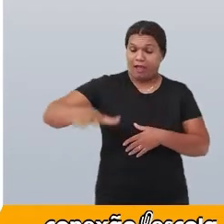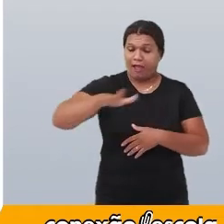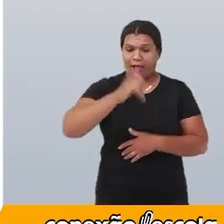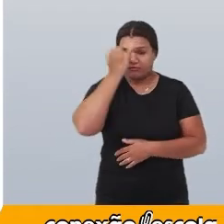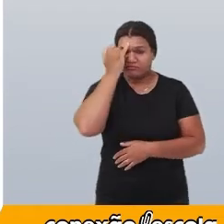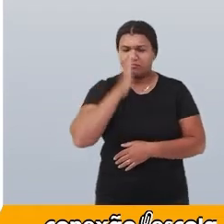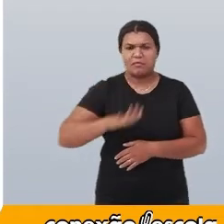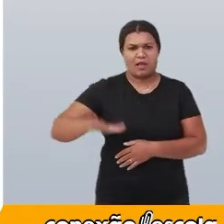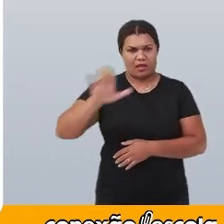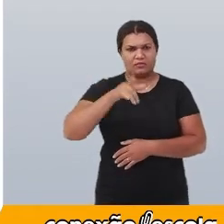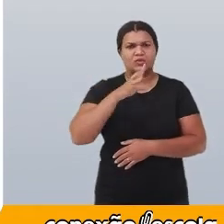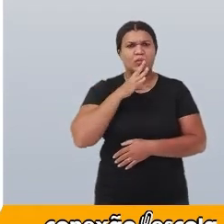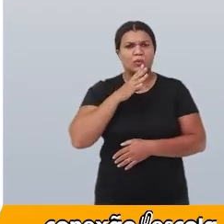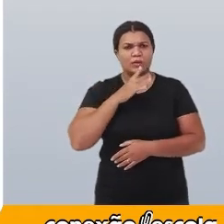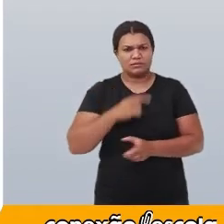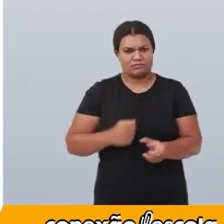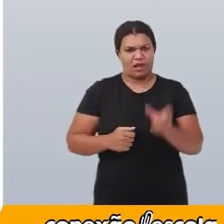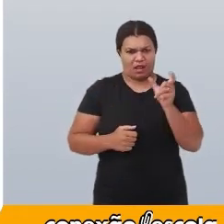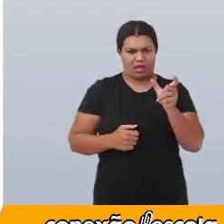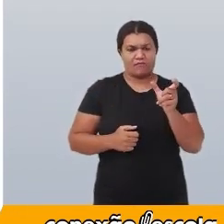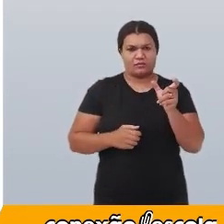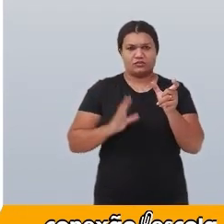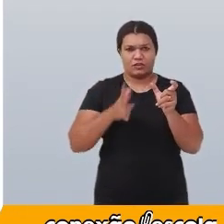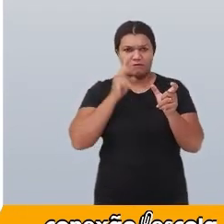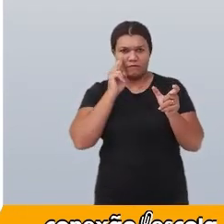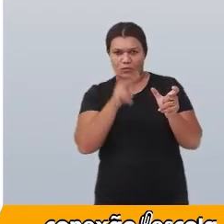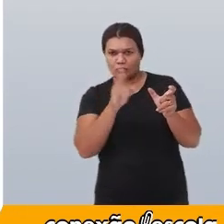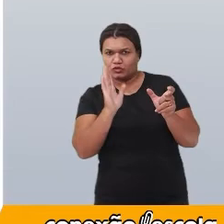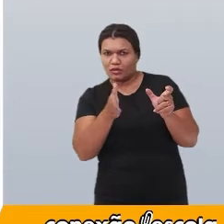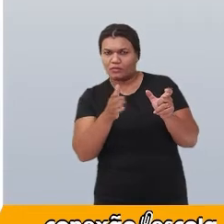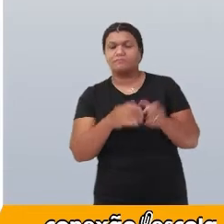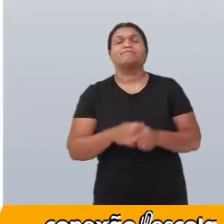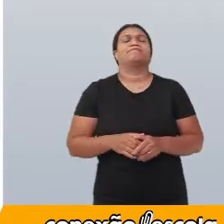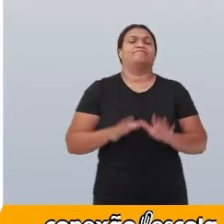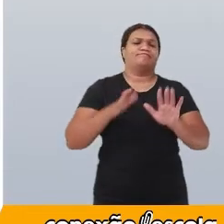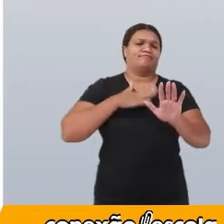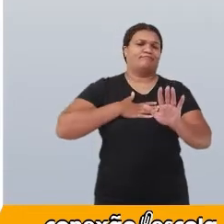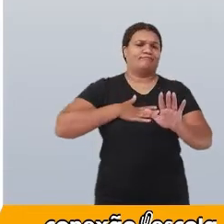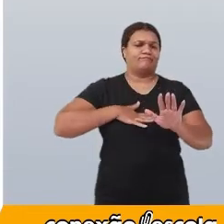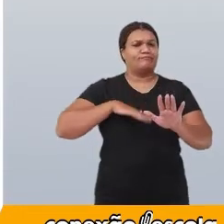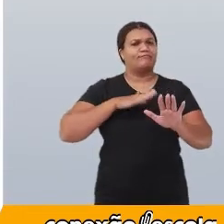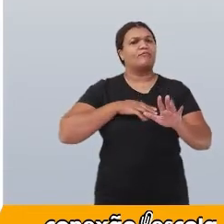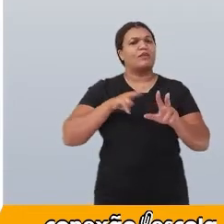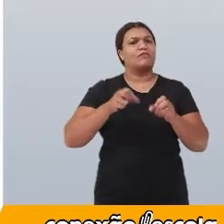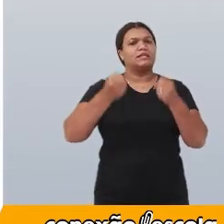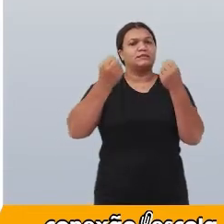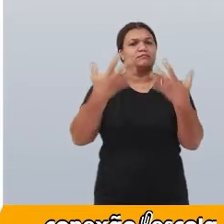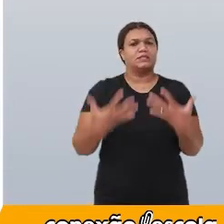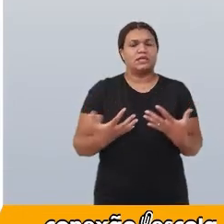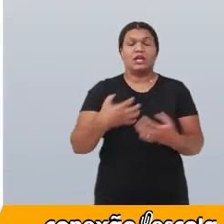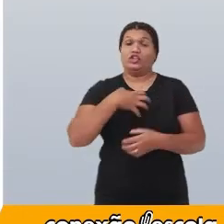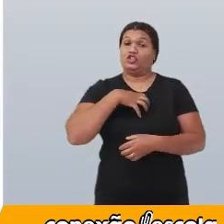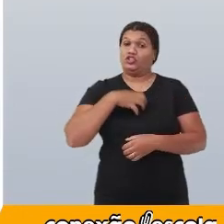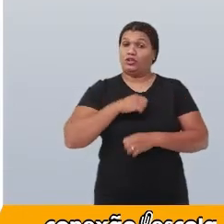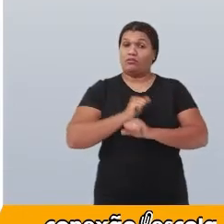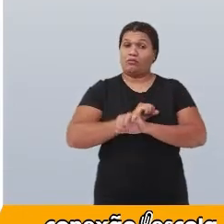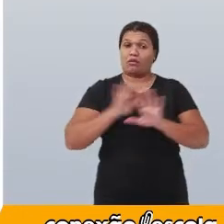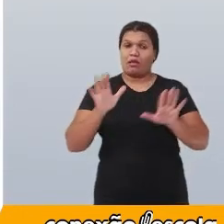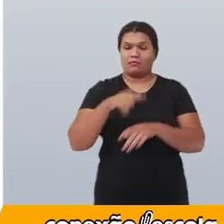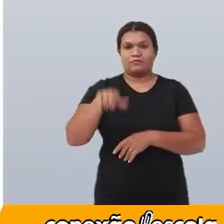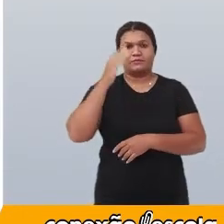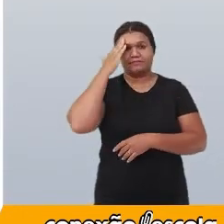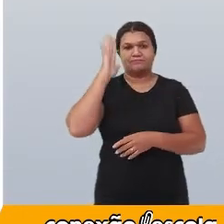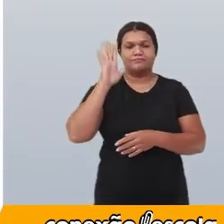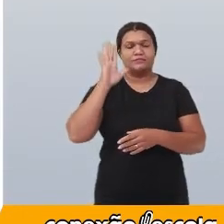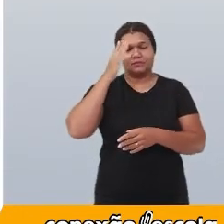ouviu falar disso? Conhece essas expressões? Fica tranquilo que vamos achar uma maneira bem tranquila